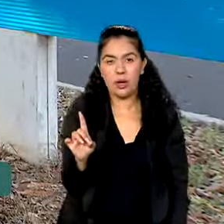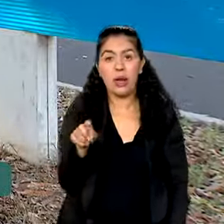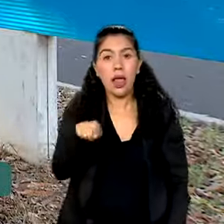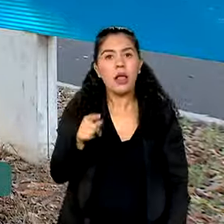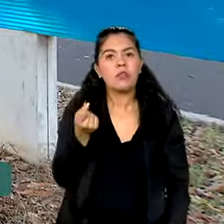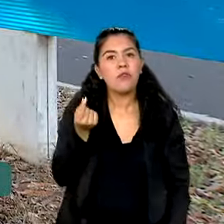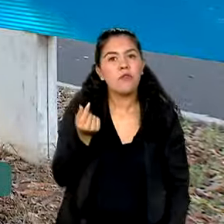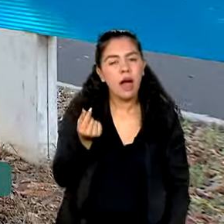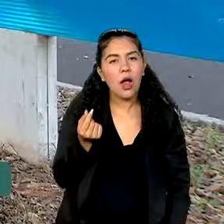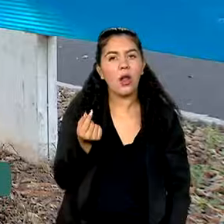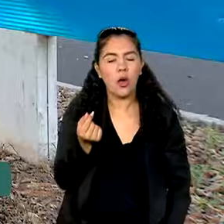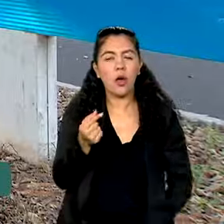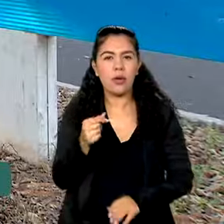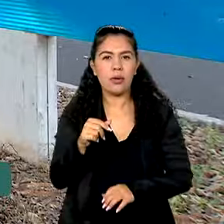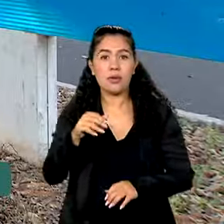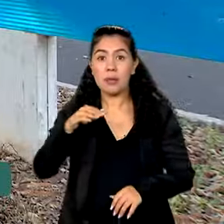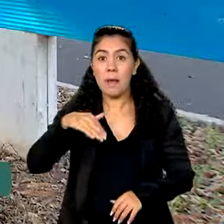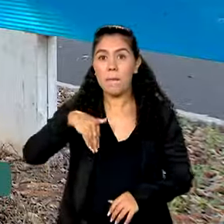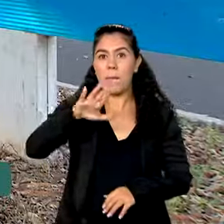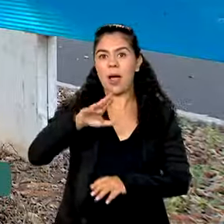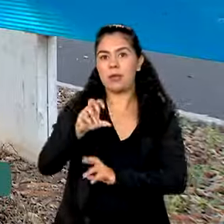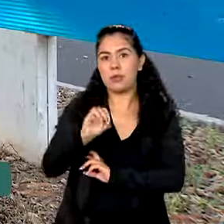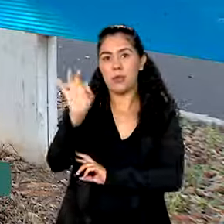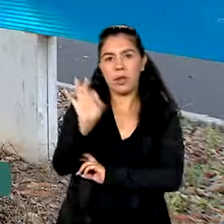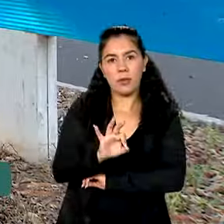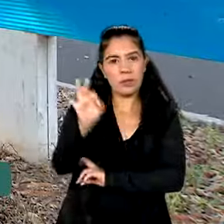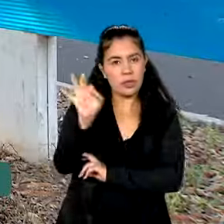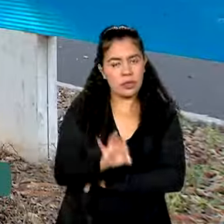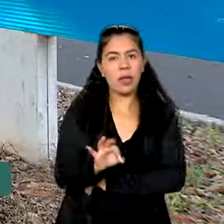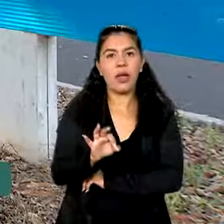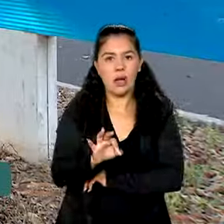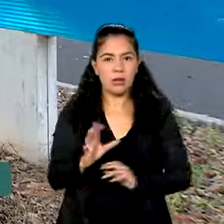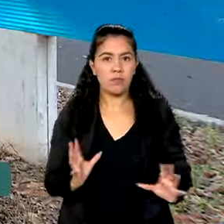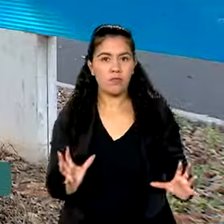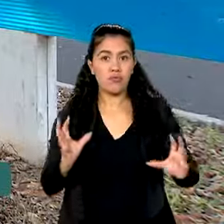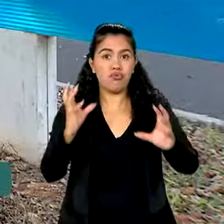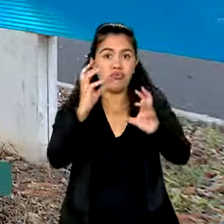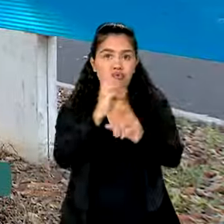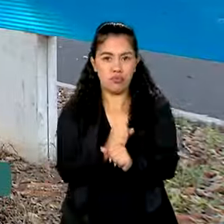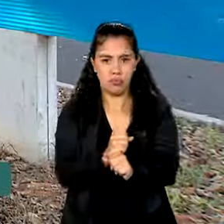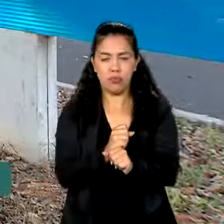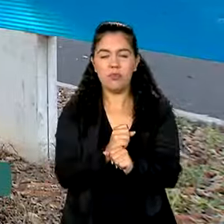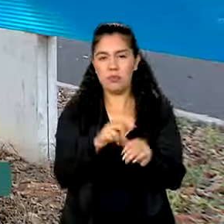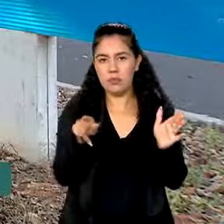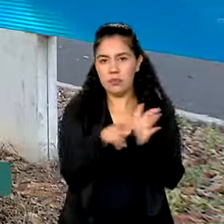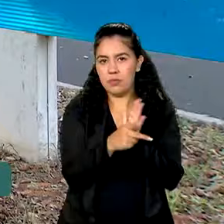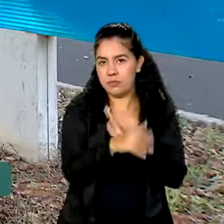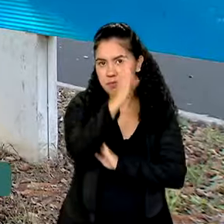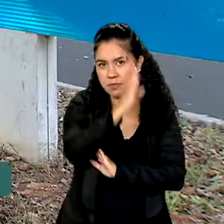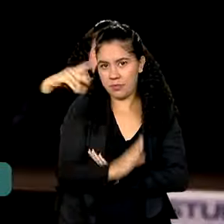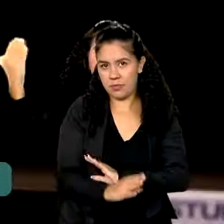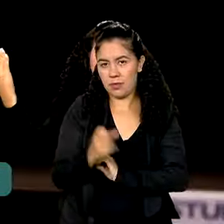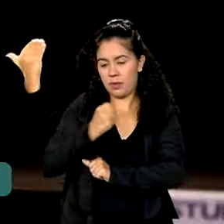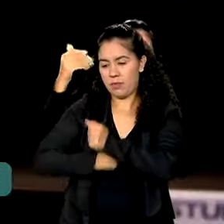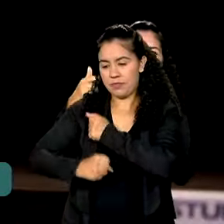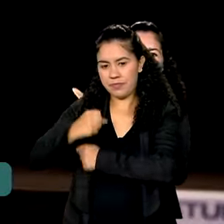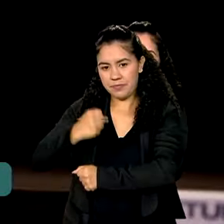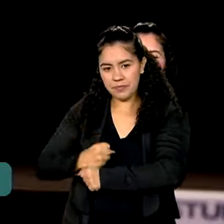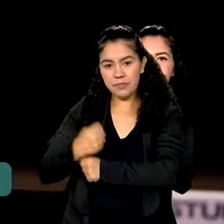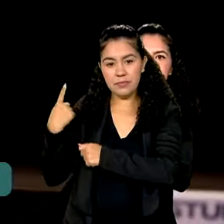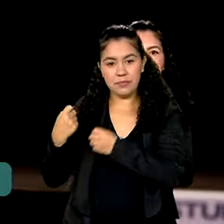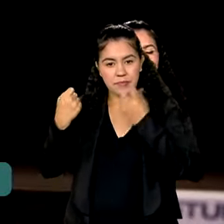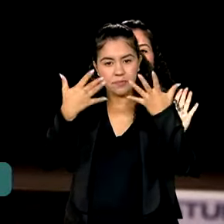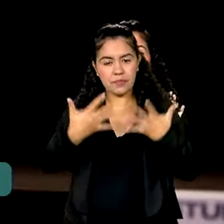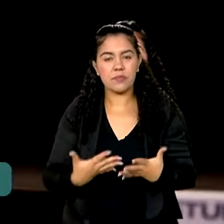que corresponde a mais da metade de todo o superávit registrado pelo Brasil em 2023. Dependendo